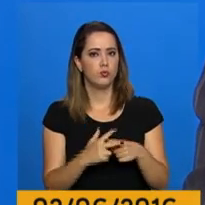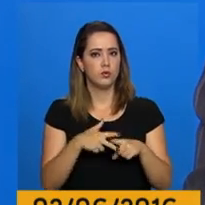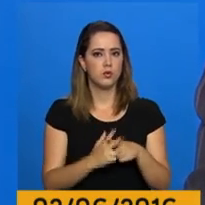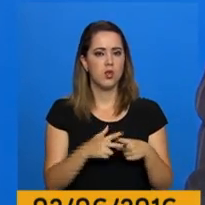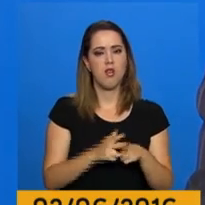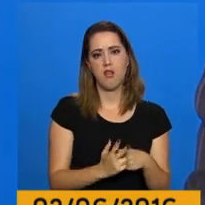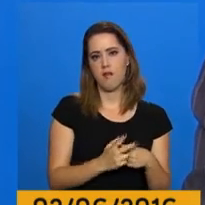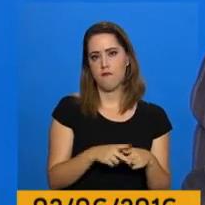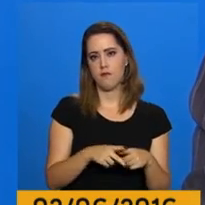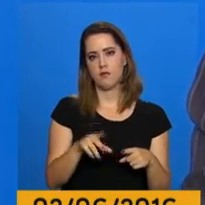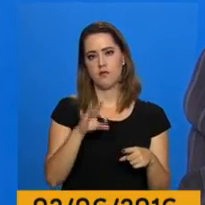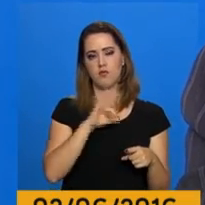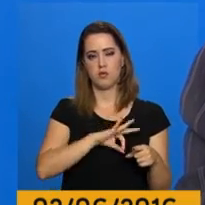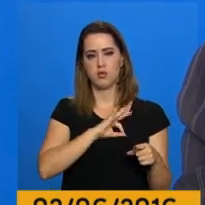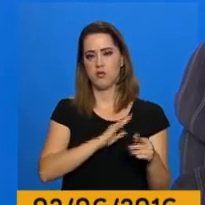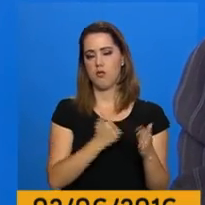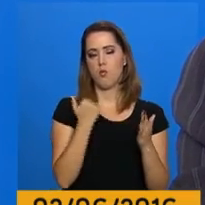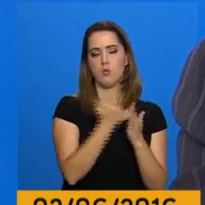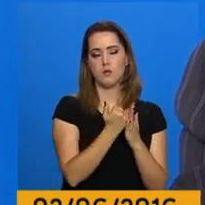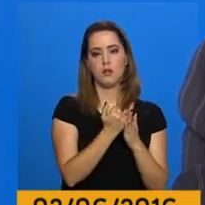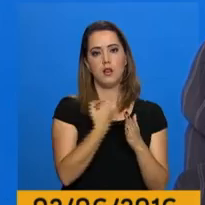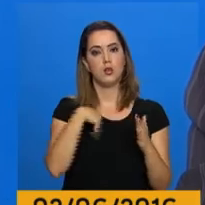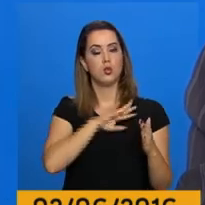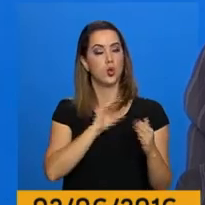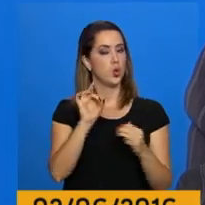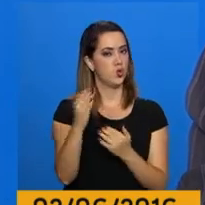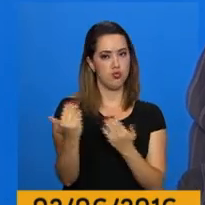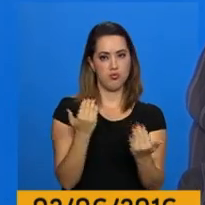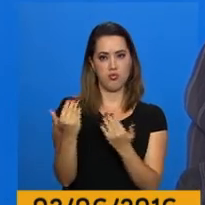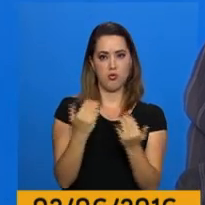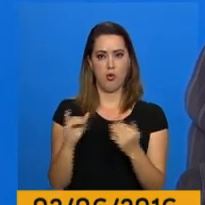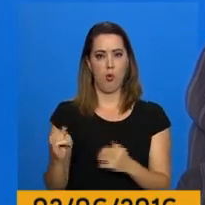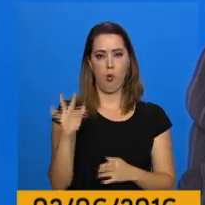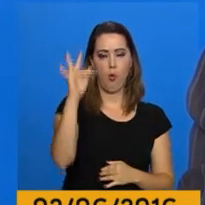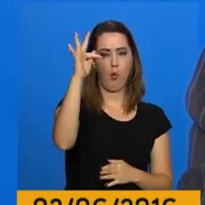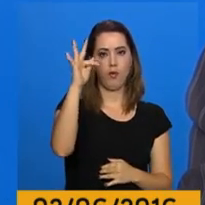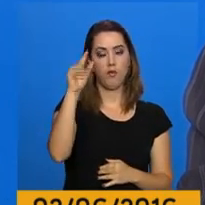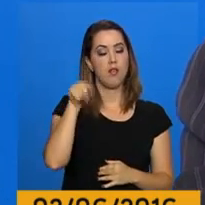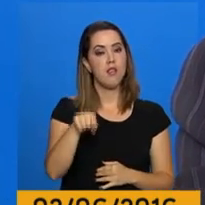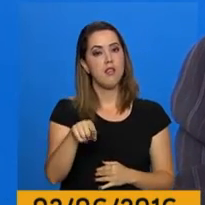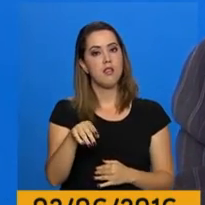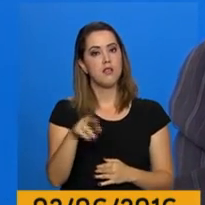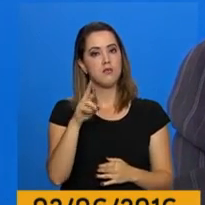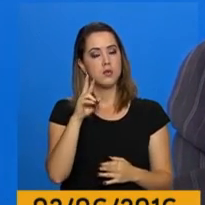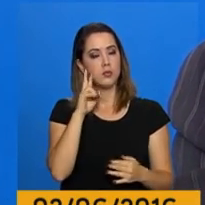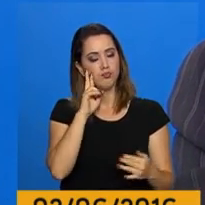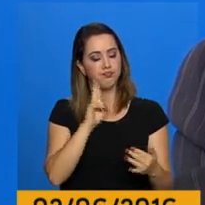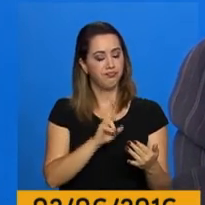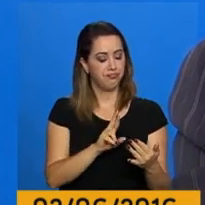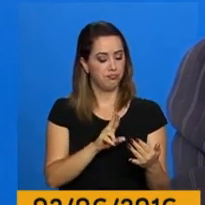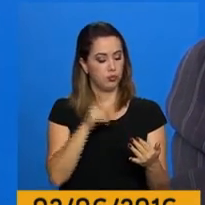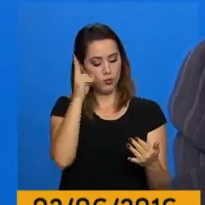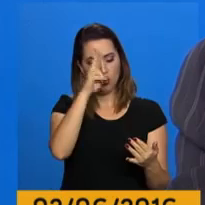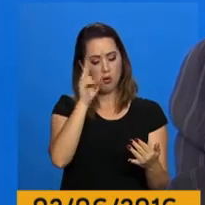coisa é a inflação. Nós só fizemos comparações aqui com a inflação. Esta revisão, ela não está incorporando,